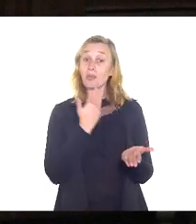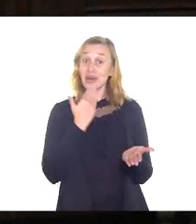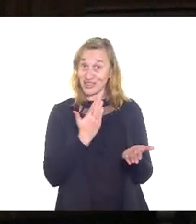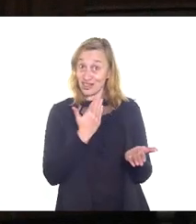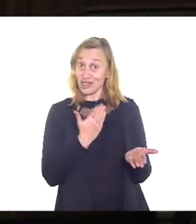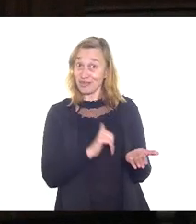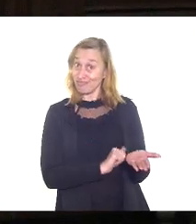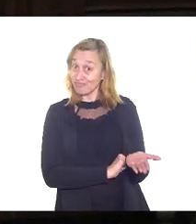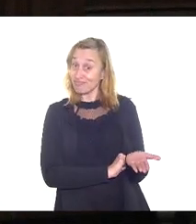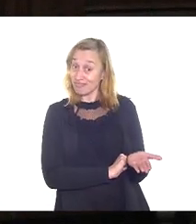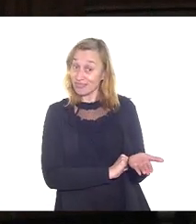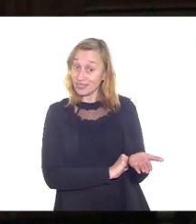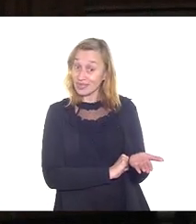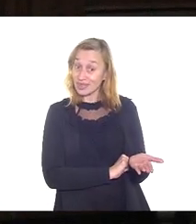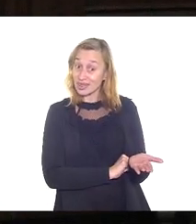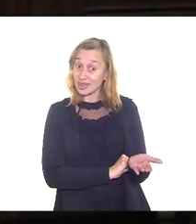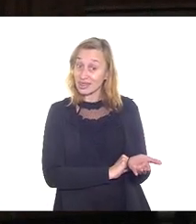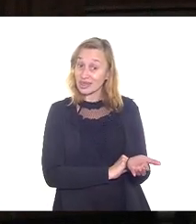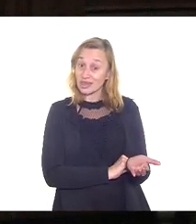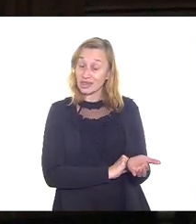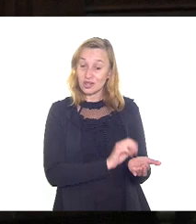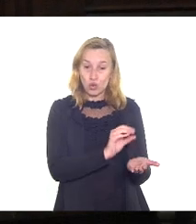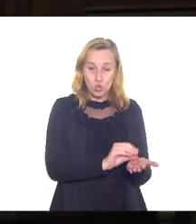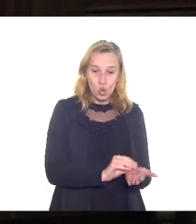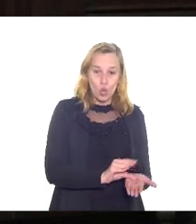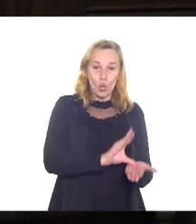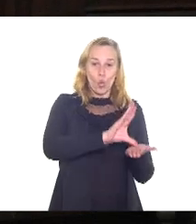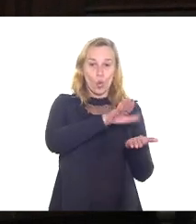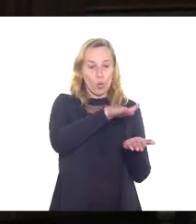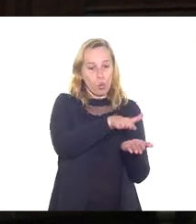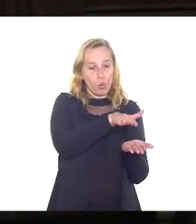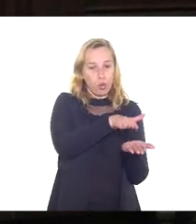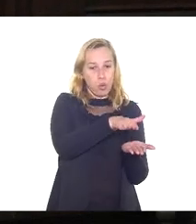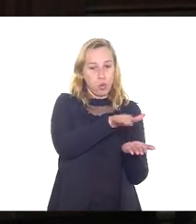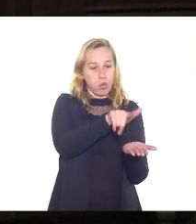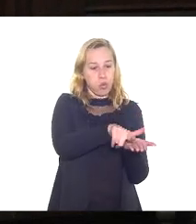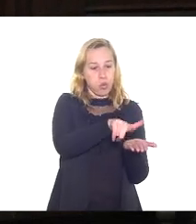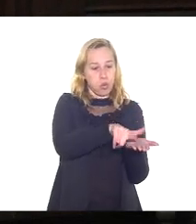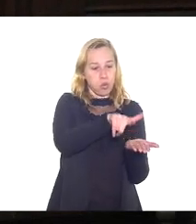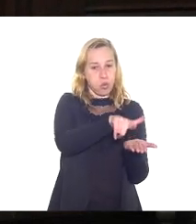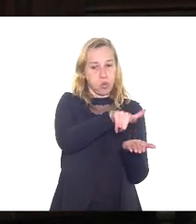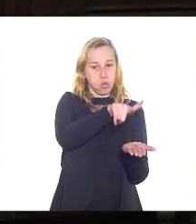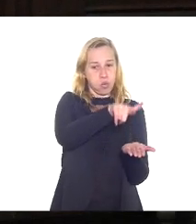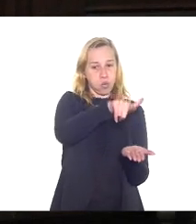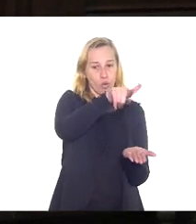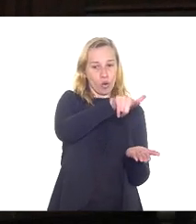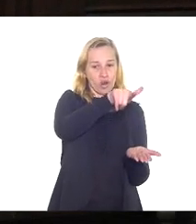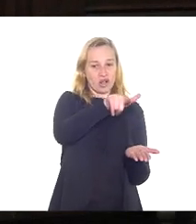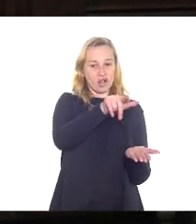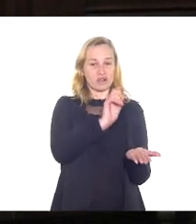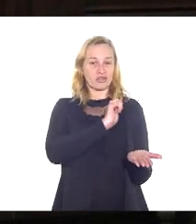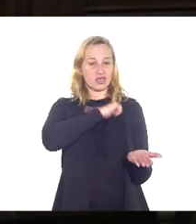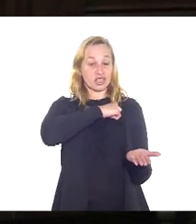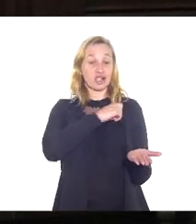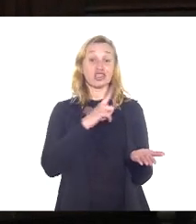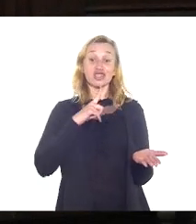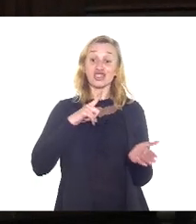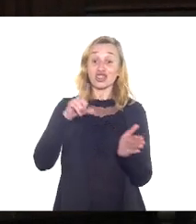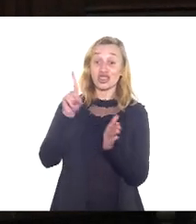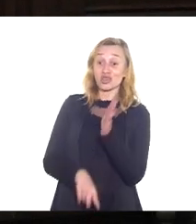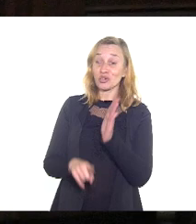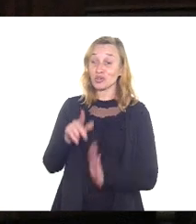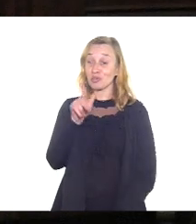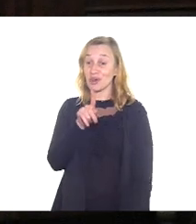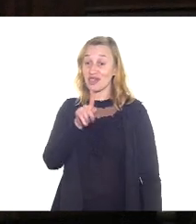fiscal, em função do volume de notas fiscais, você conseguiria um desconto no